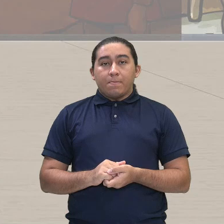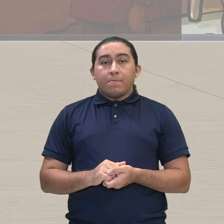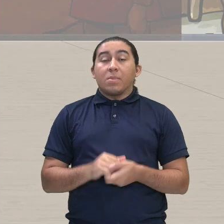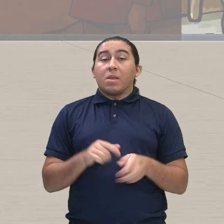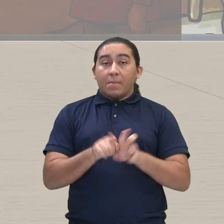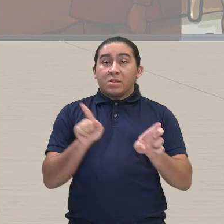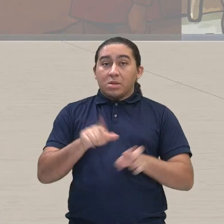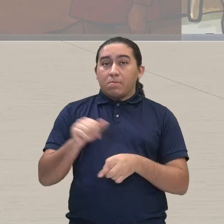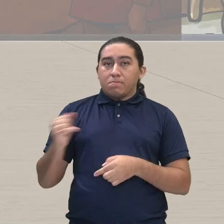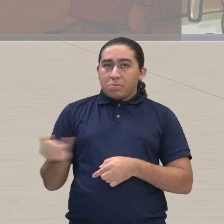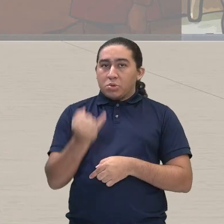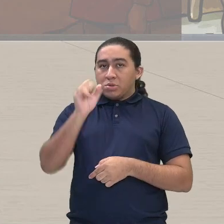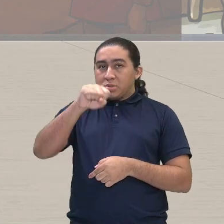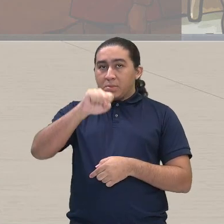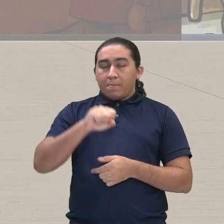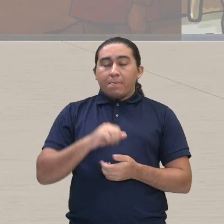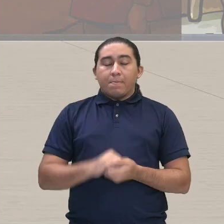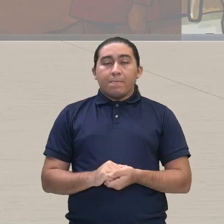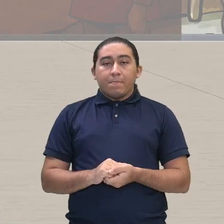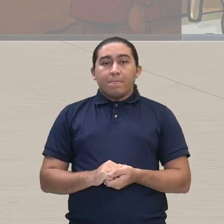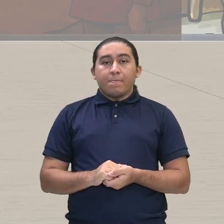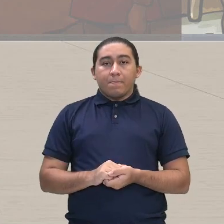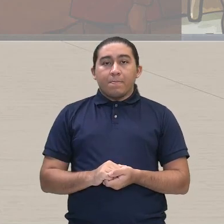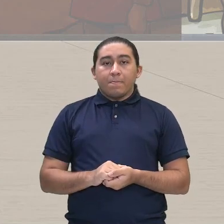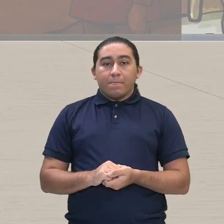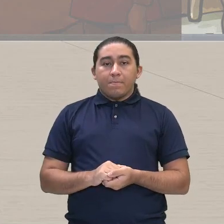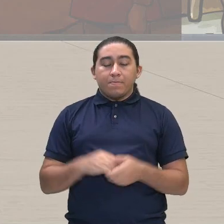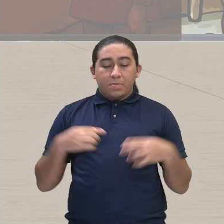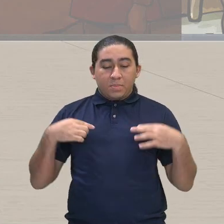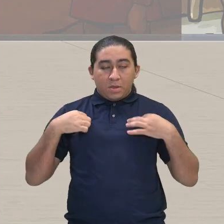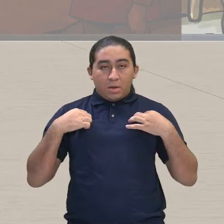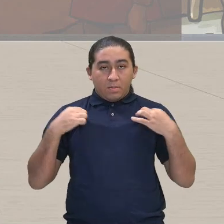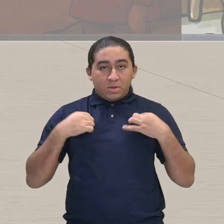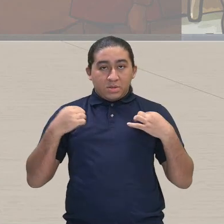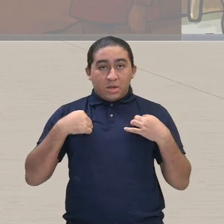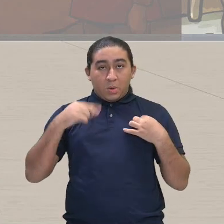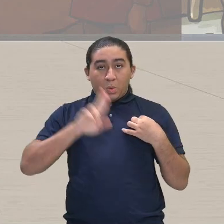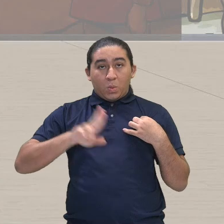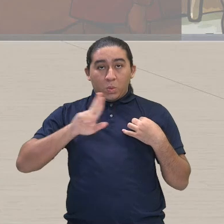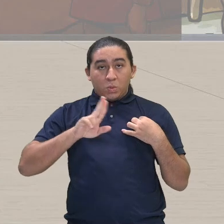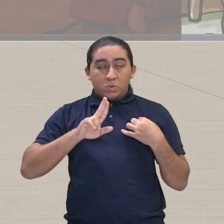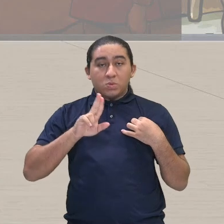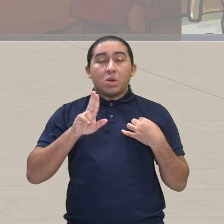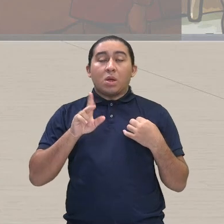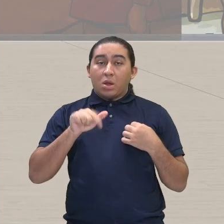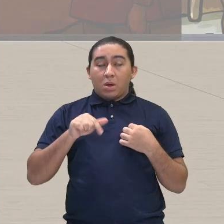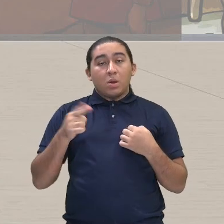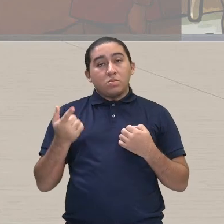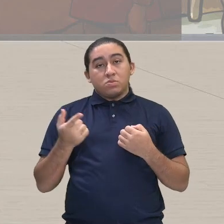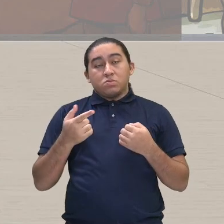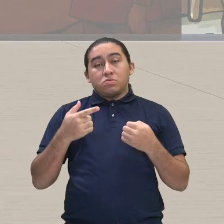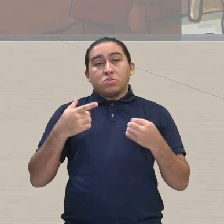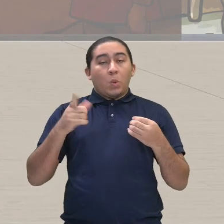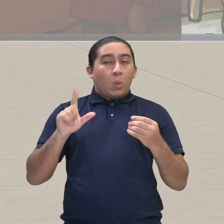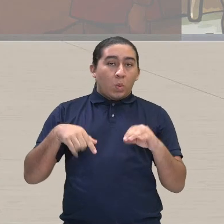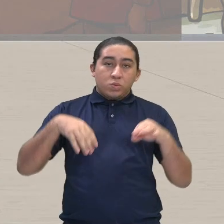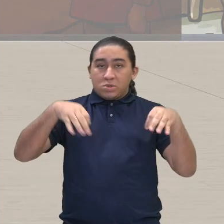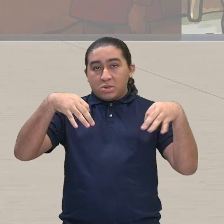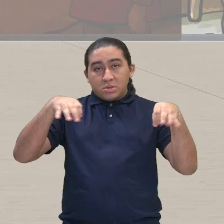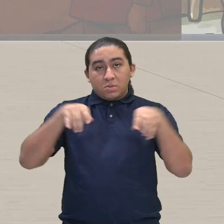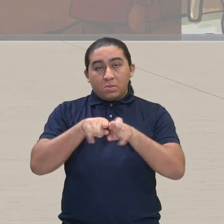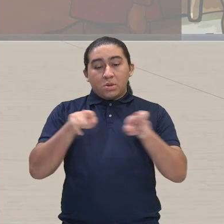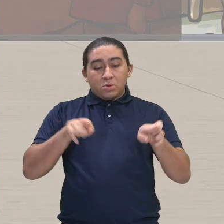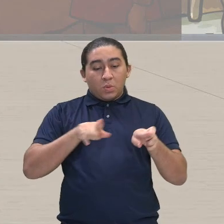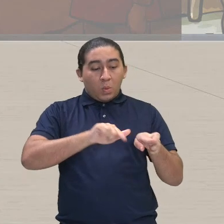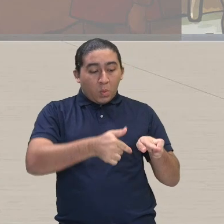são importantíssimos, né? A camisa que eu estou utilizando é um tipo de tecido, a calça também é um tipo de tecido, mas que é